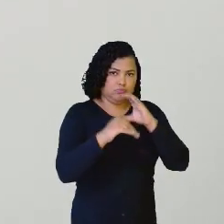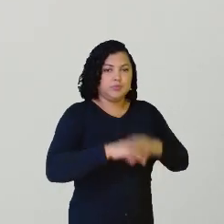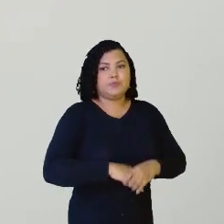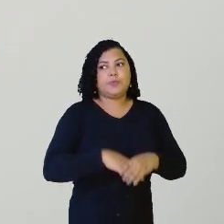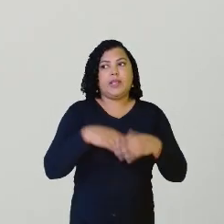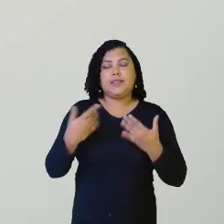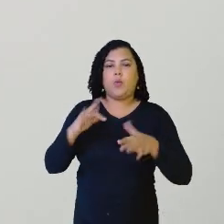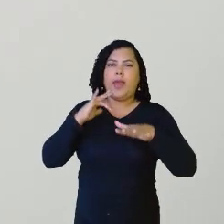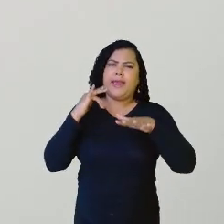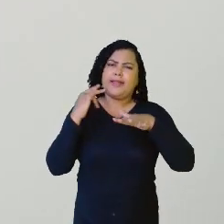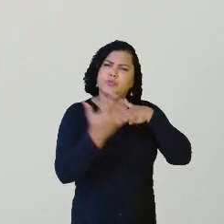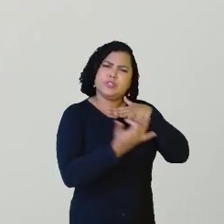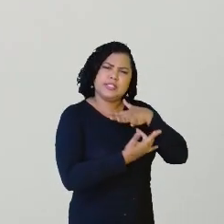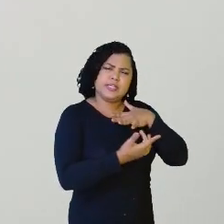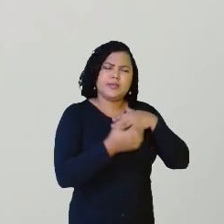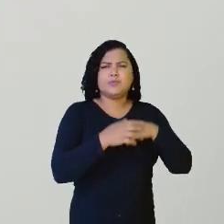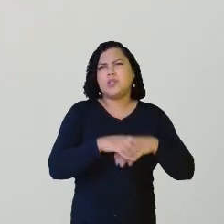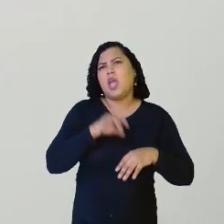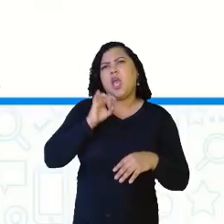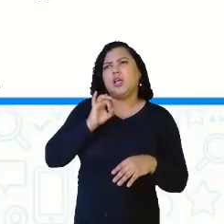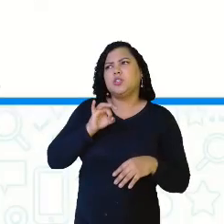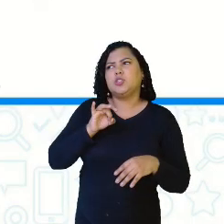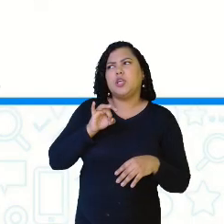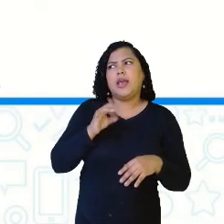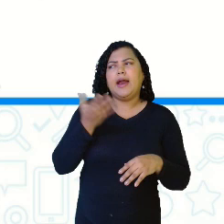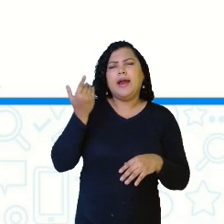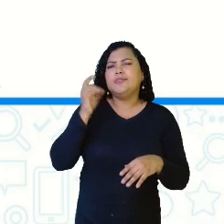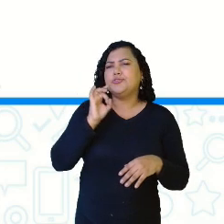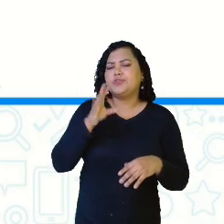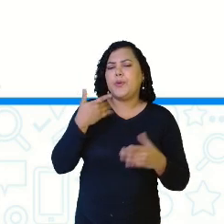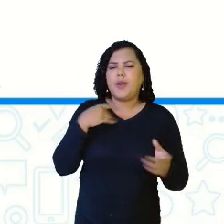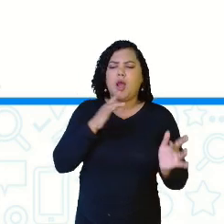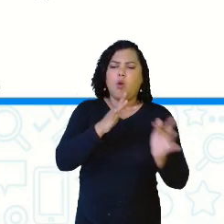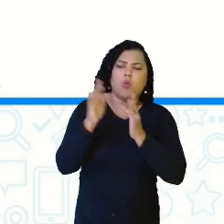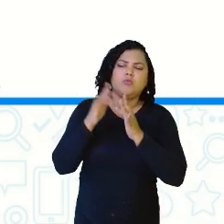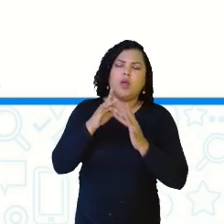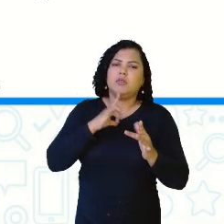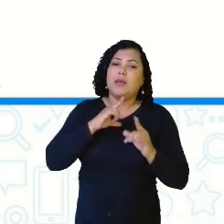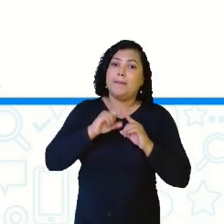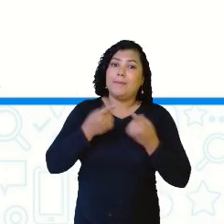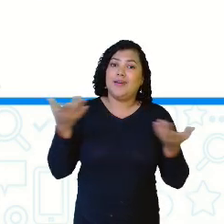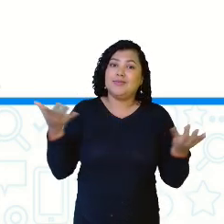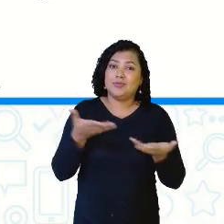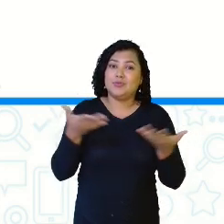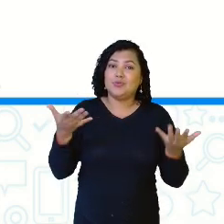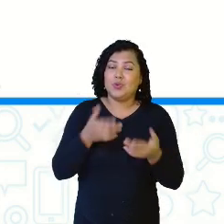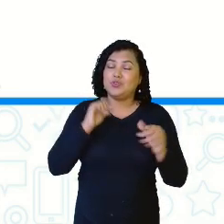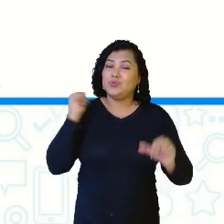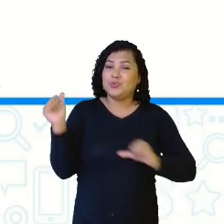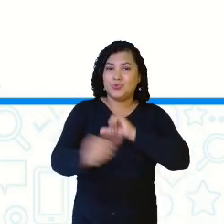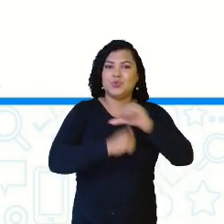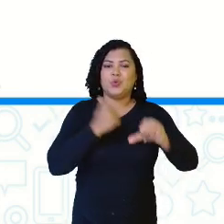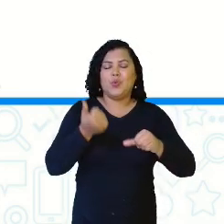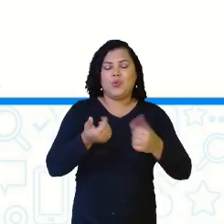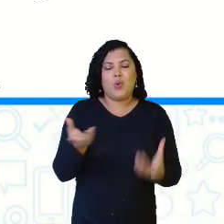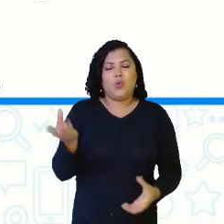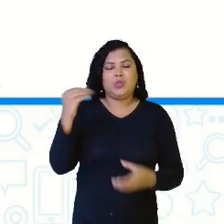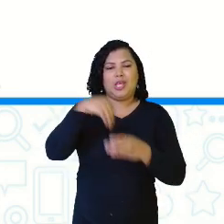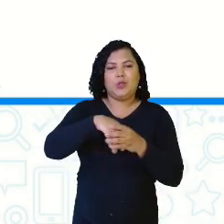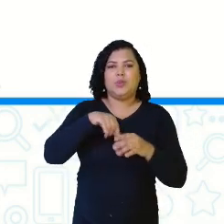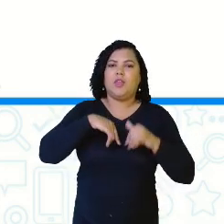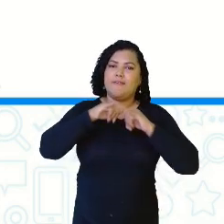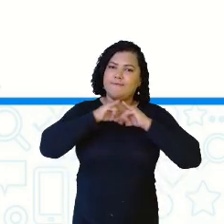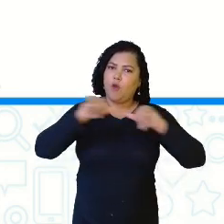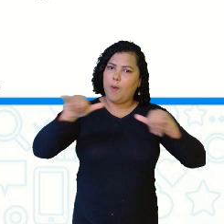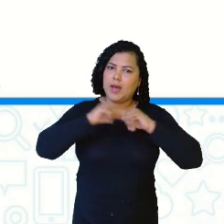deixaram de ser apenas uma forma de manter contato entre as pessoas, as redes sociais, e passaram a ser fonte de informação,